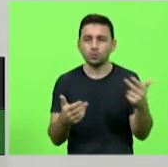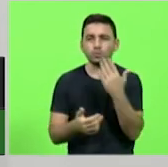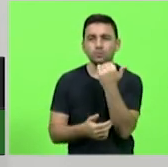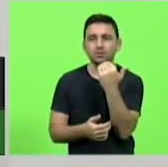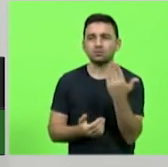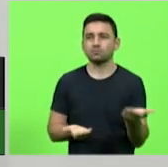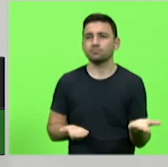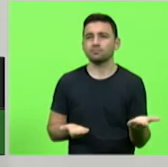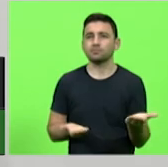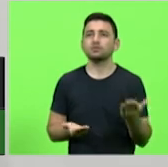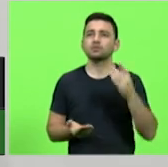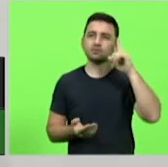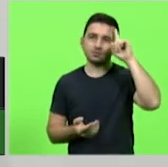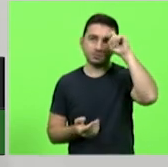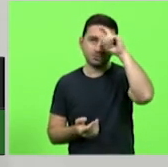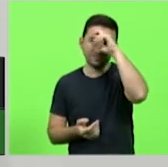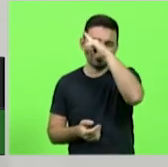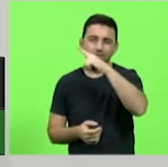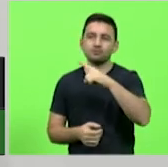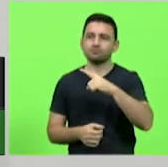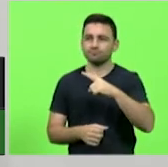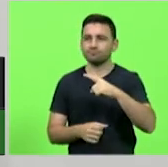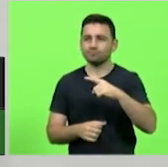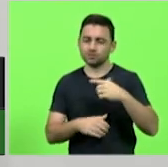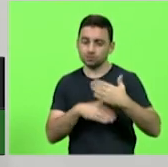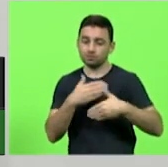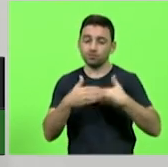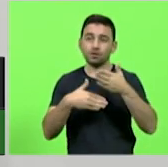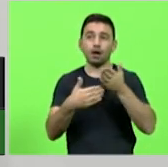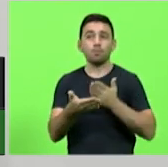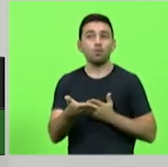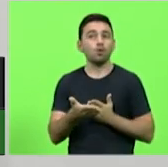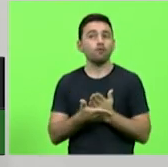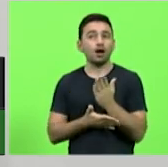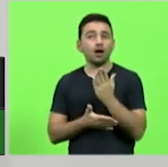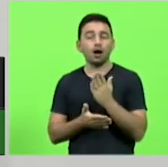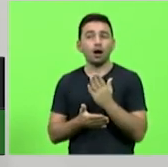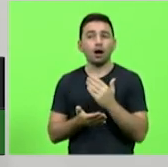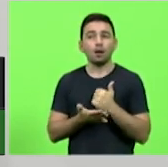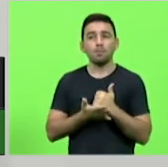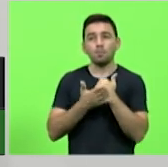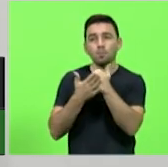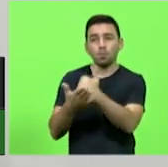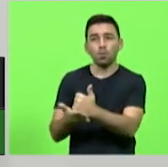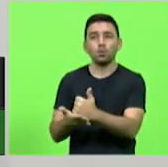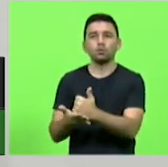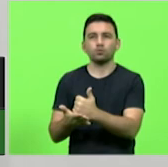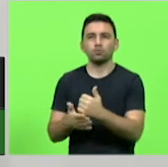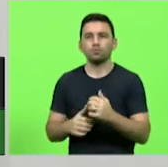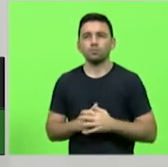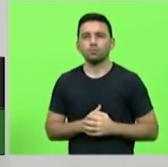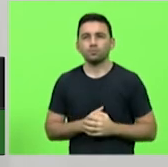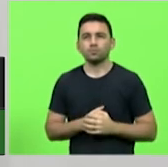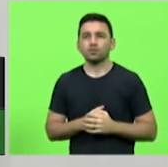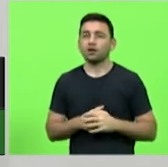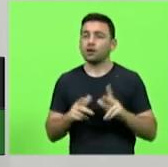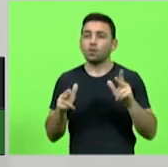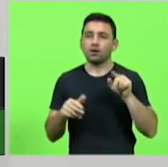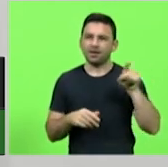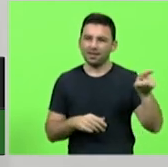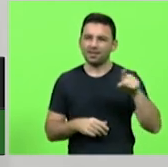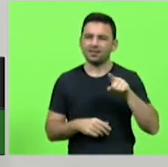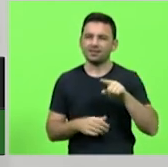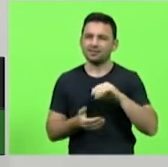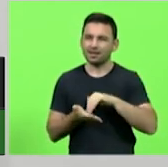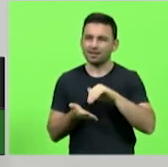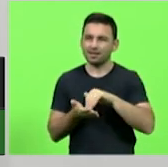é construir e aprovar um pequeno auxílio. Muitas vezes, aquilo que o próprio secretário Claudinei